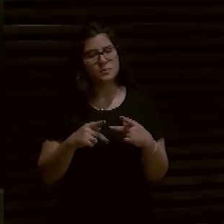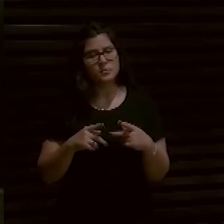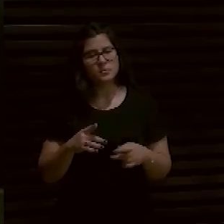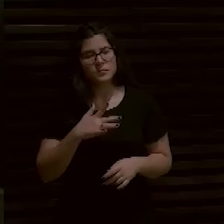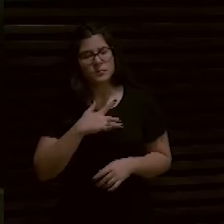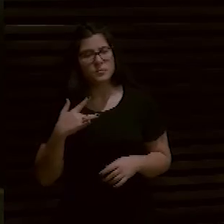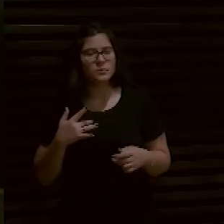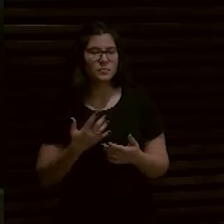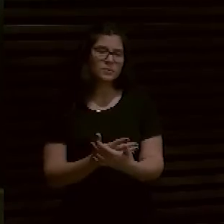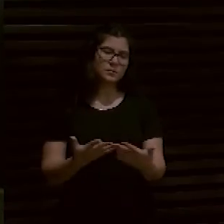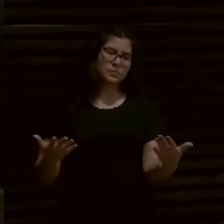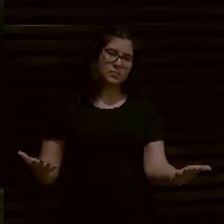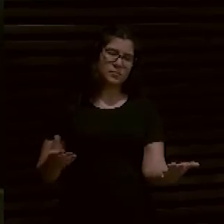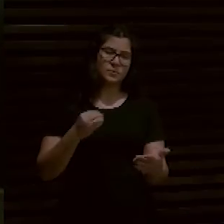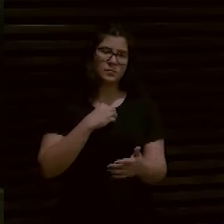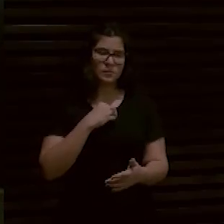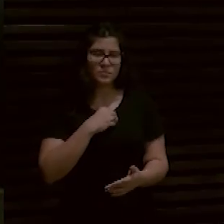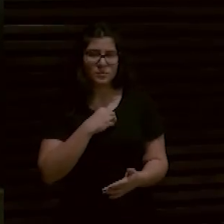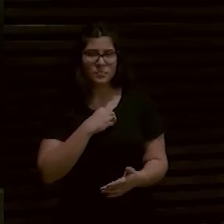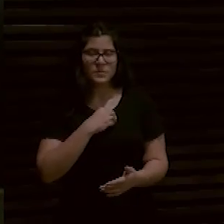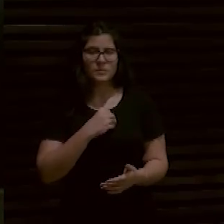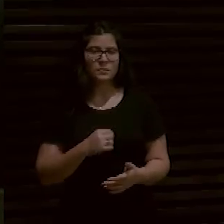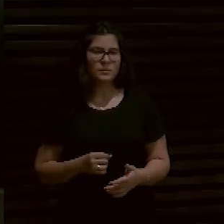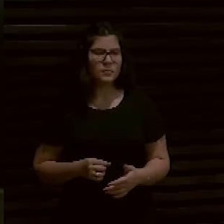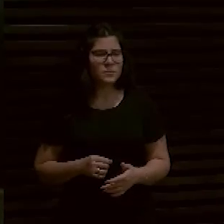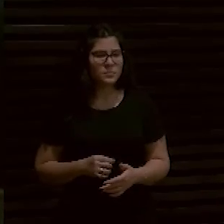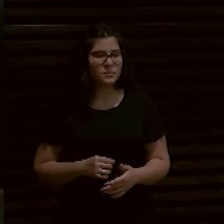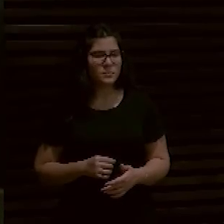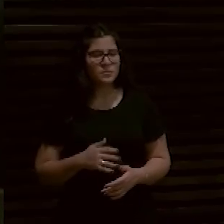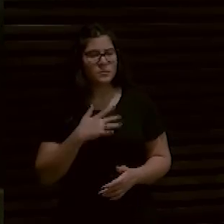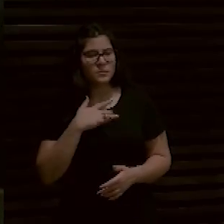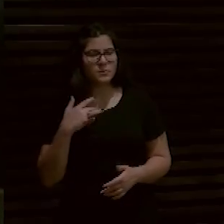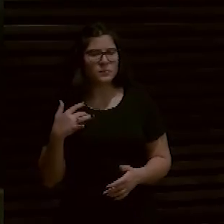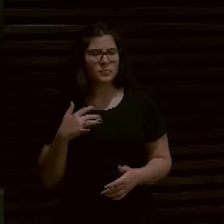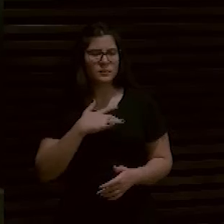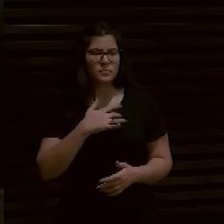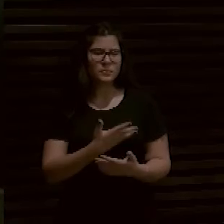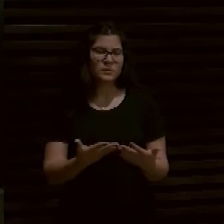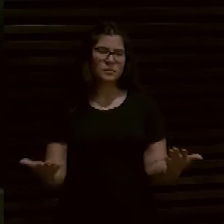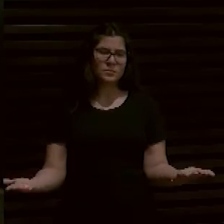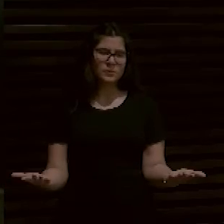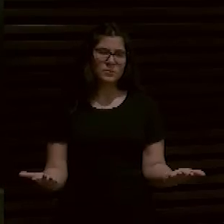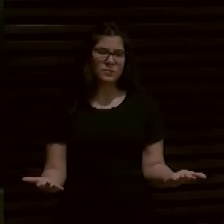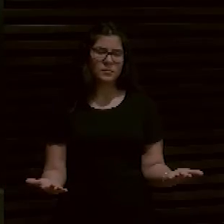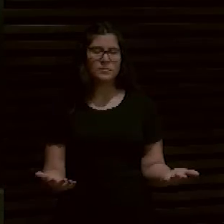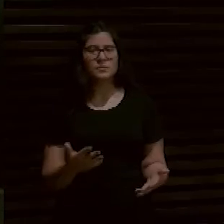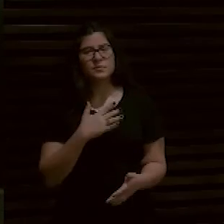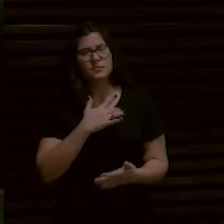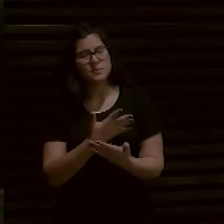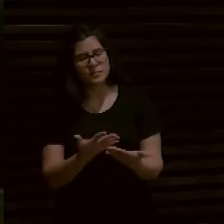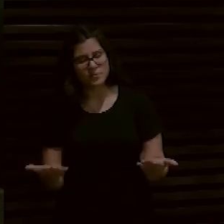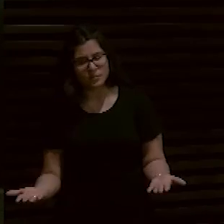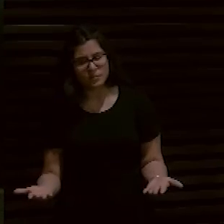isso, ai de vós que deixam de fazer aquilo, ai de vós, ai de vós. Aí vem o capítulo 6, onde